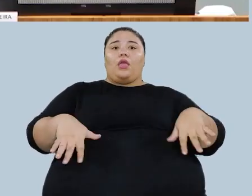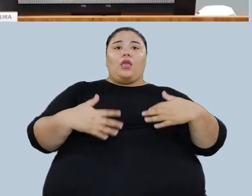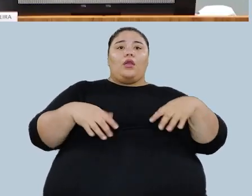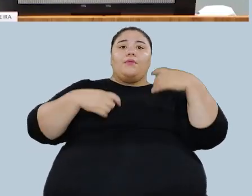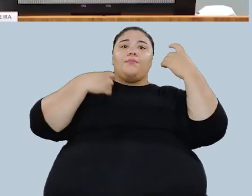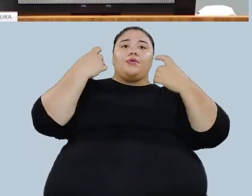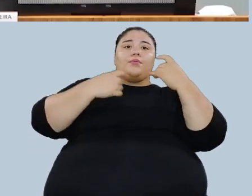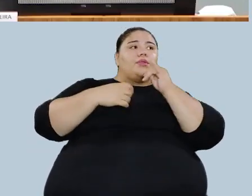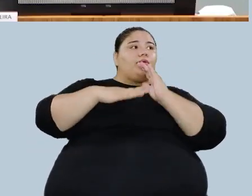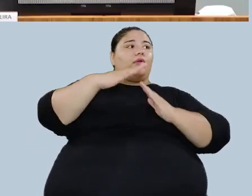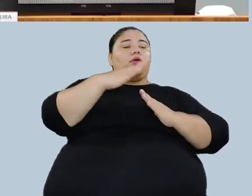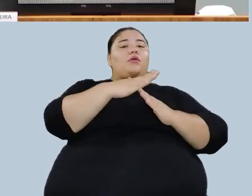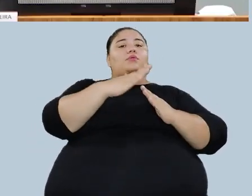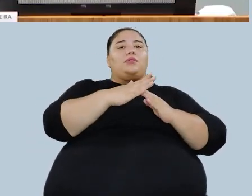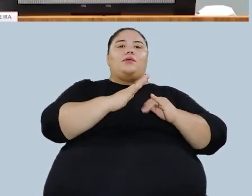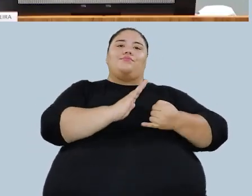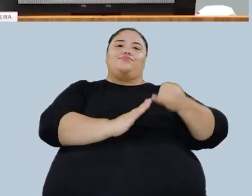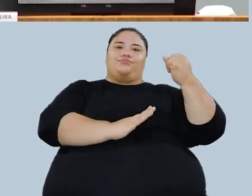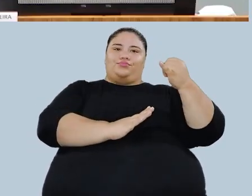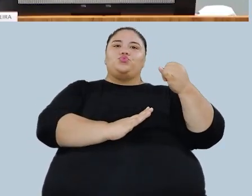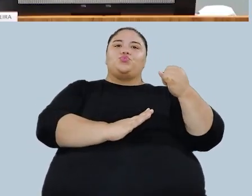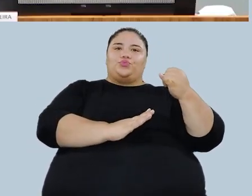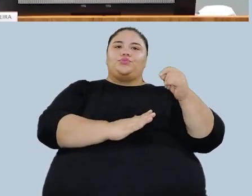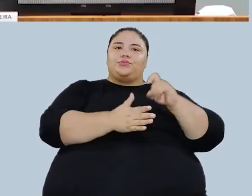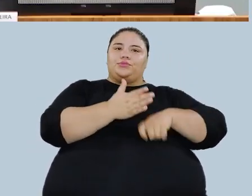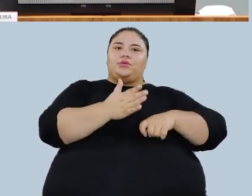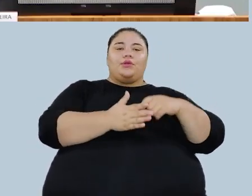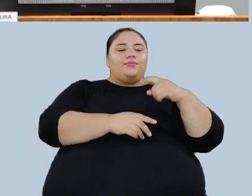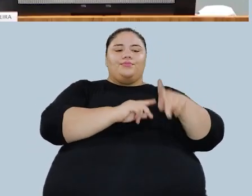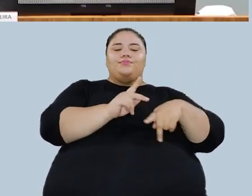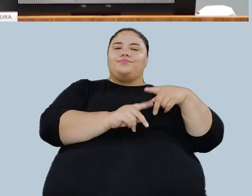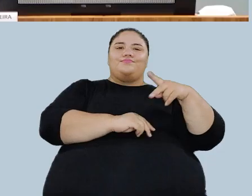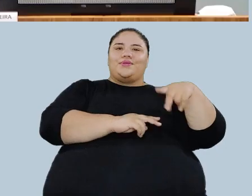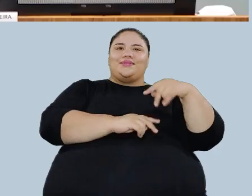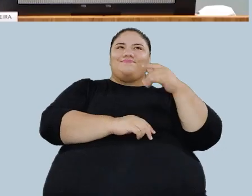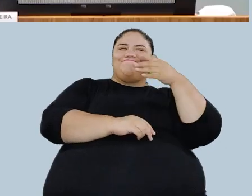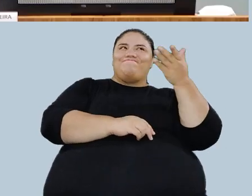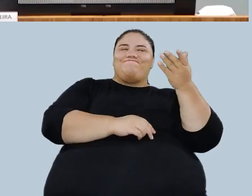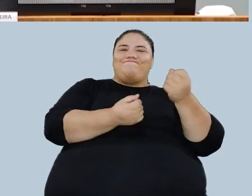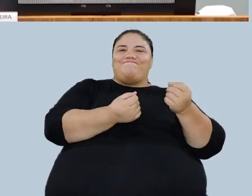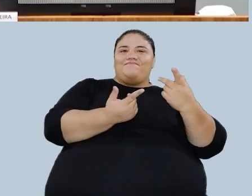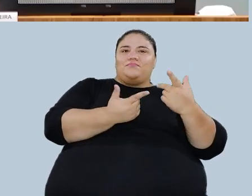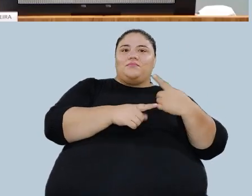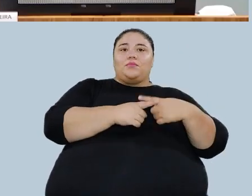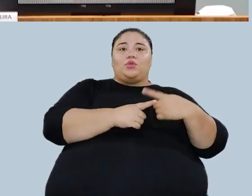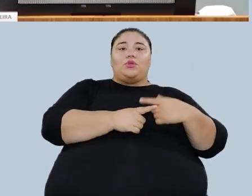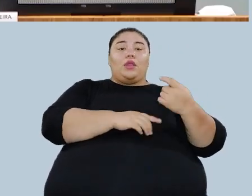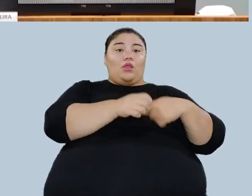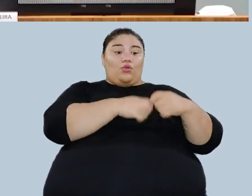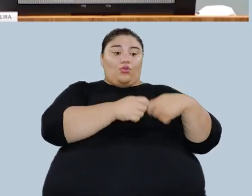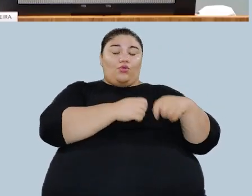desesperado, preocupado para conter a taxa de juros, né? Ou seja, é um país muito curioso nesse sentido, porque a